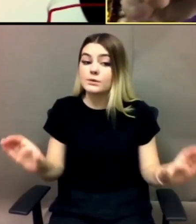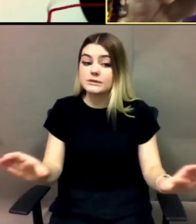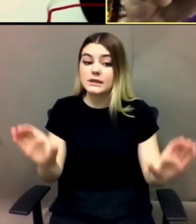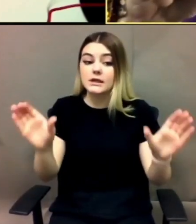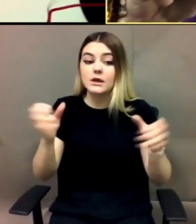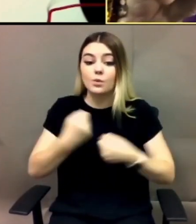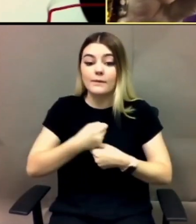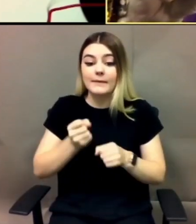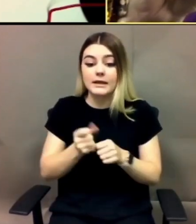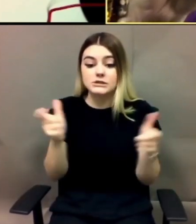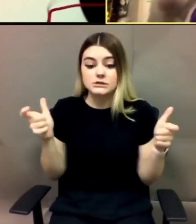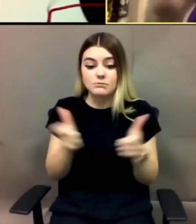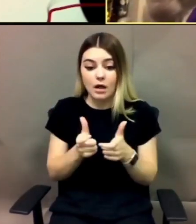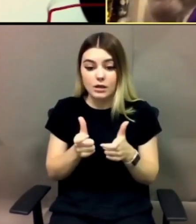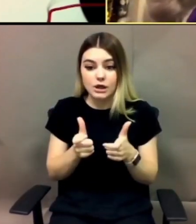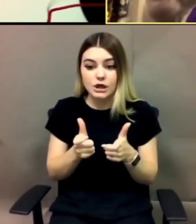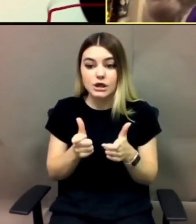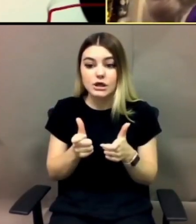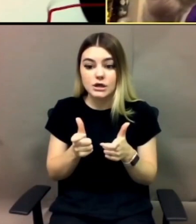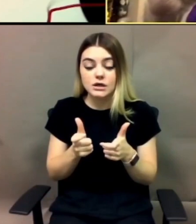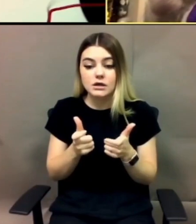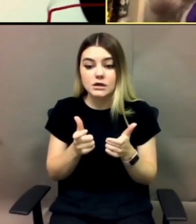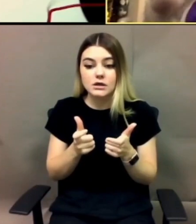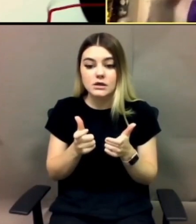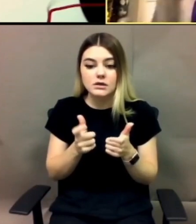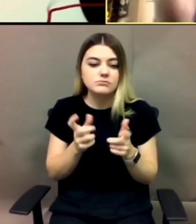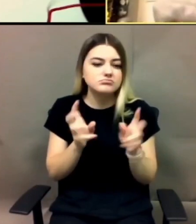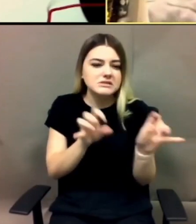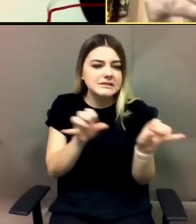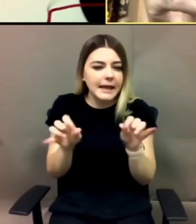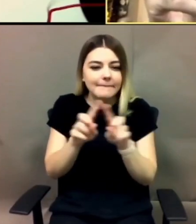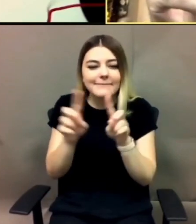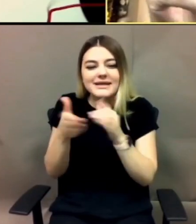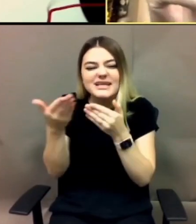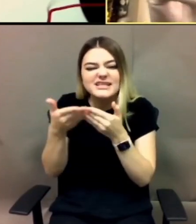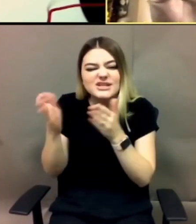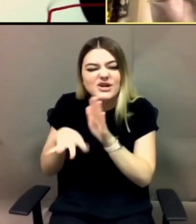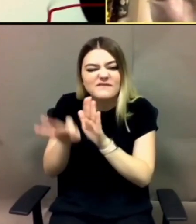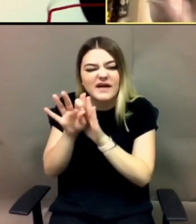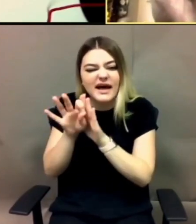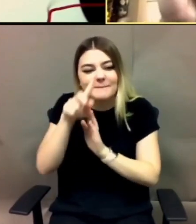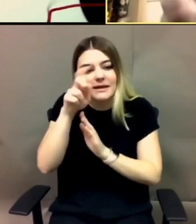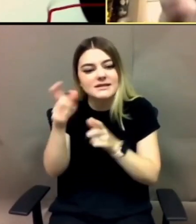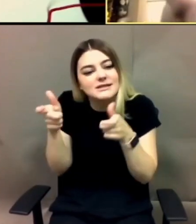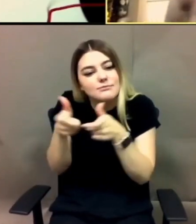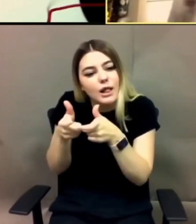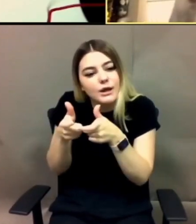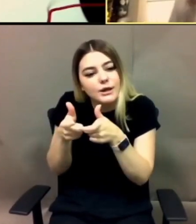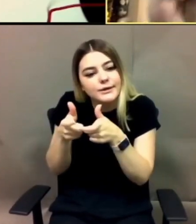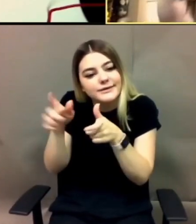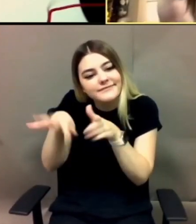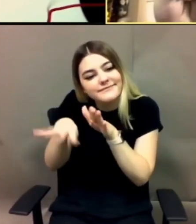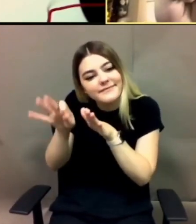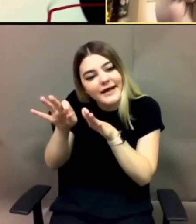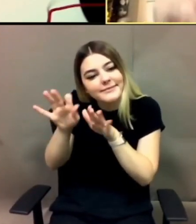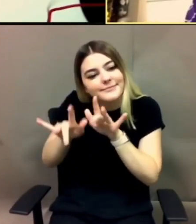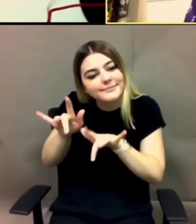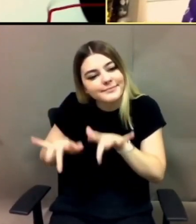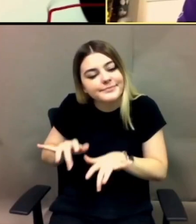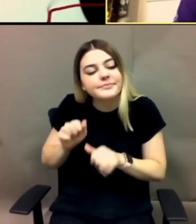menu mais curto de chaves, assim como o do Makemake, que é basicamente a mesma coisa, mas mais fácil de encontrar as